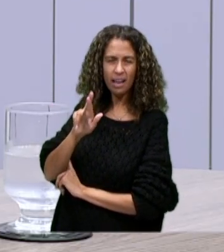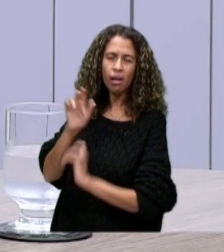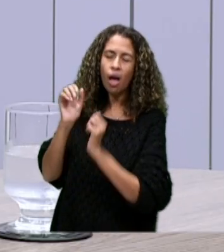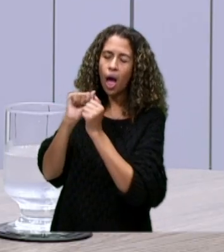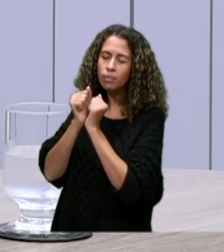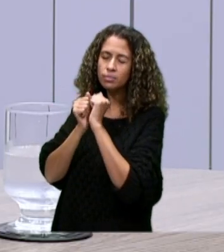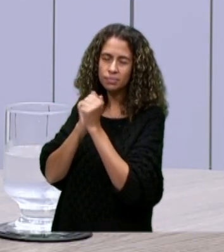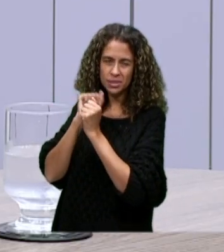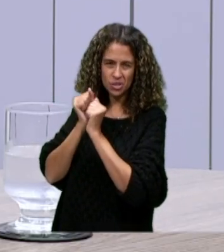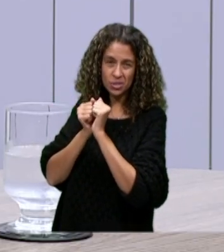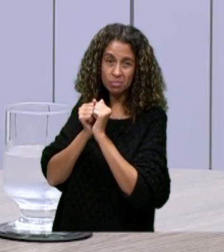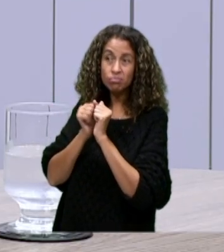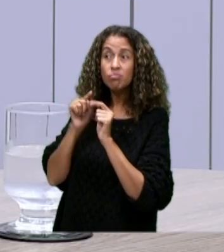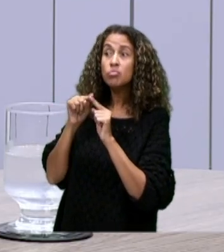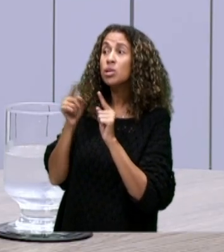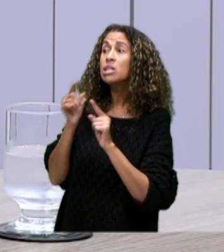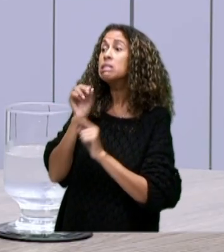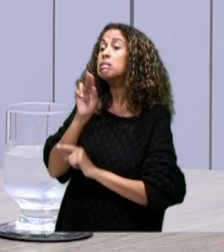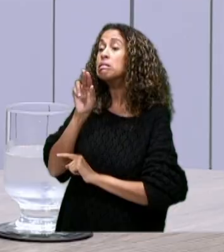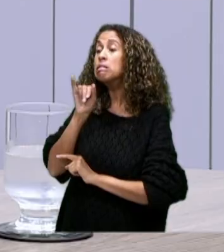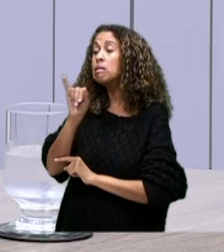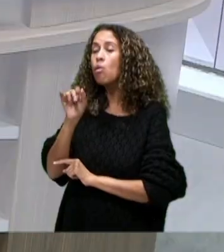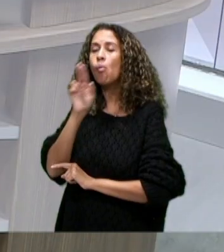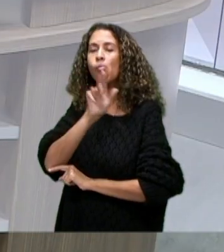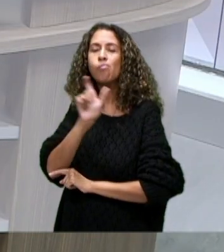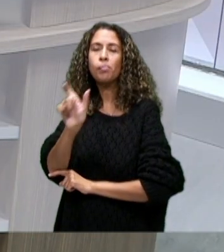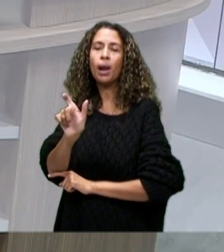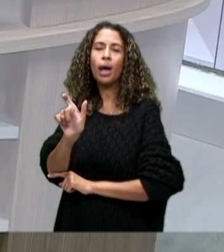Porque vai que é outro termo, vai que, sei lá, não sei, né?